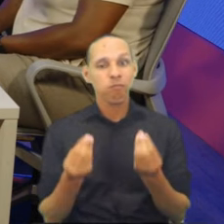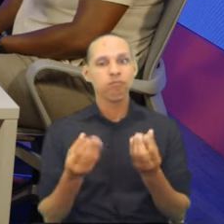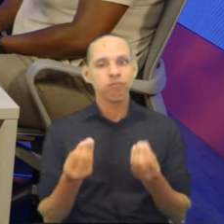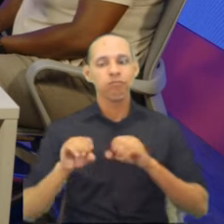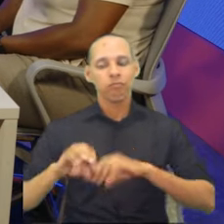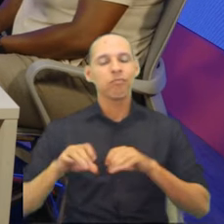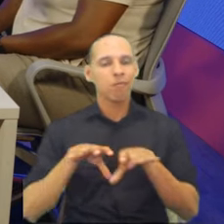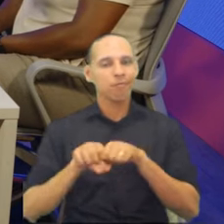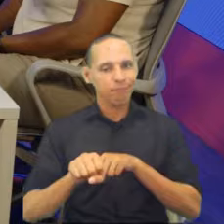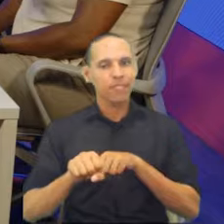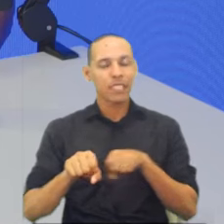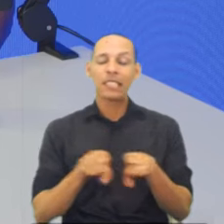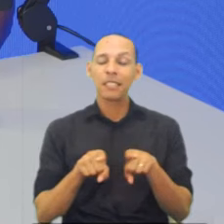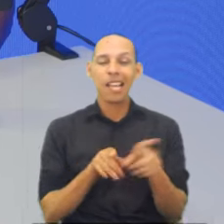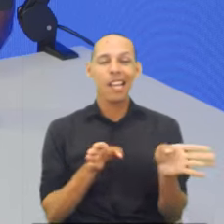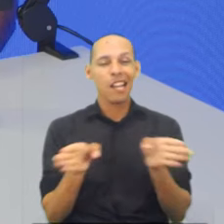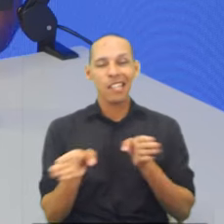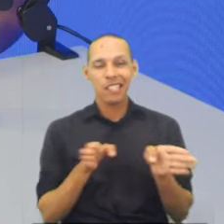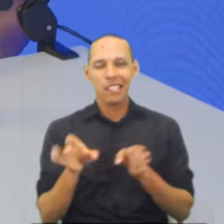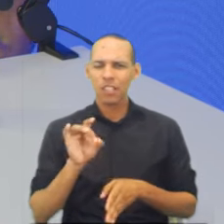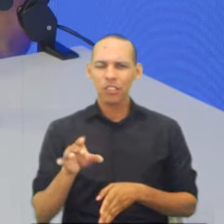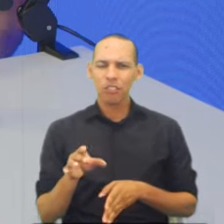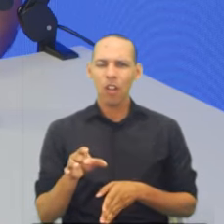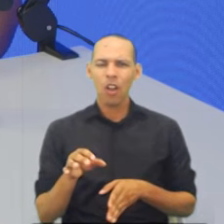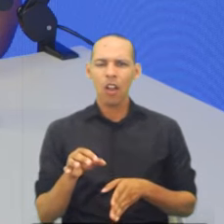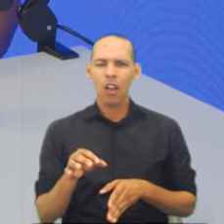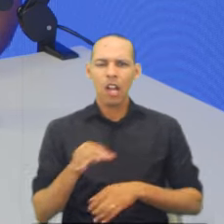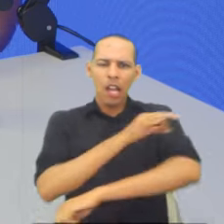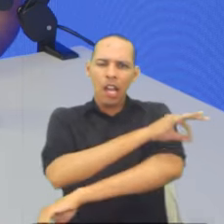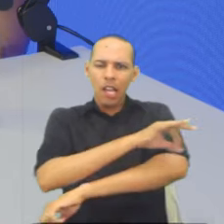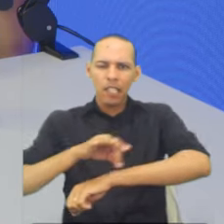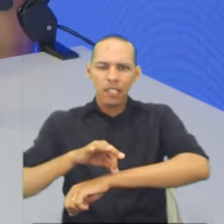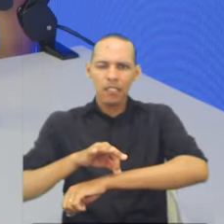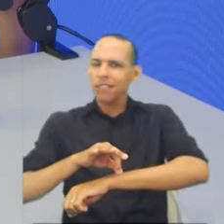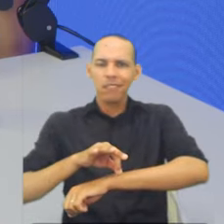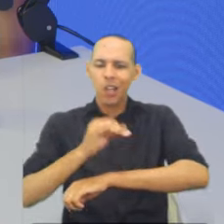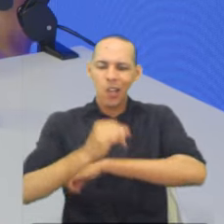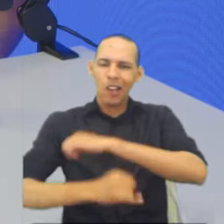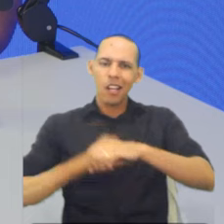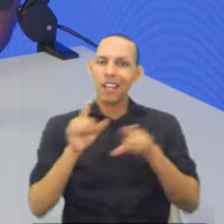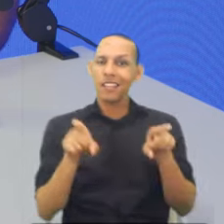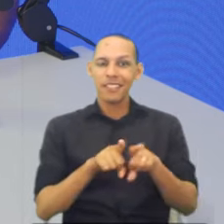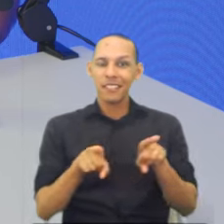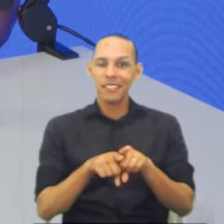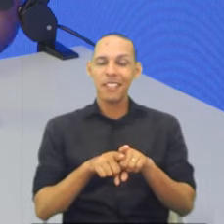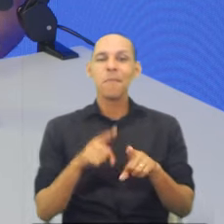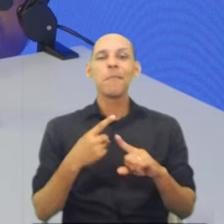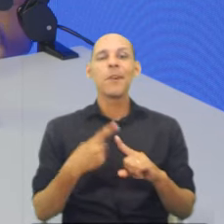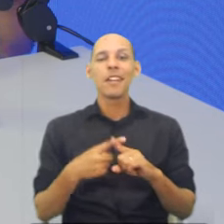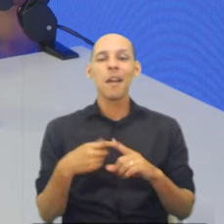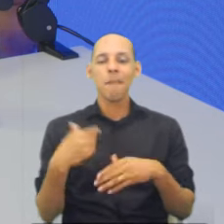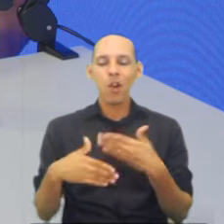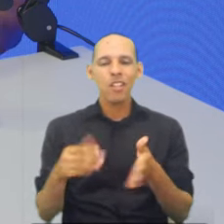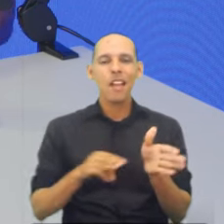muito na educação na formação e a falta de acessibilidade não é apenas arquitetônica no online ela também é necessária são são processos